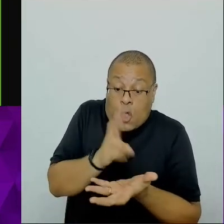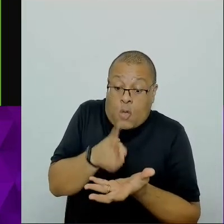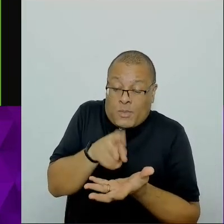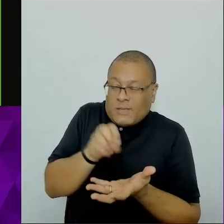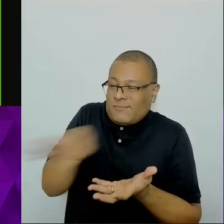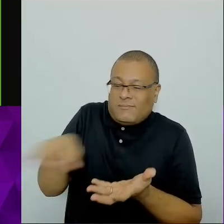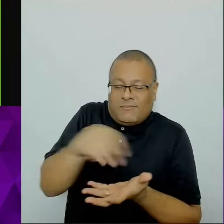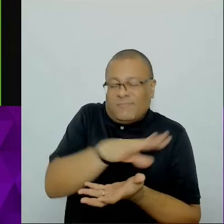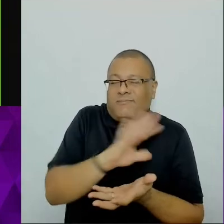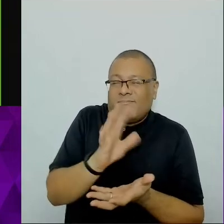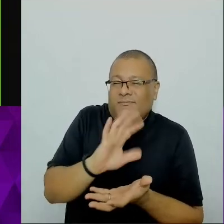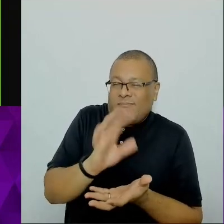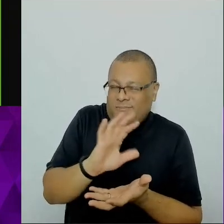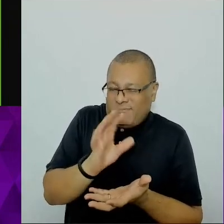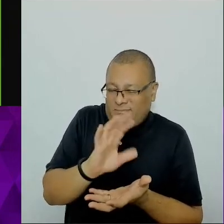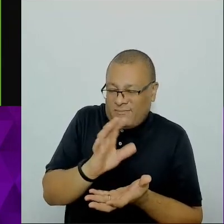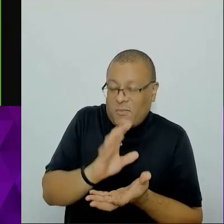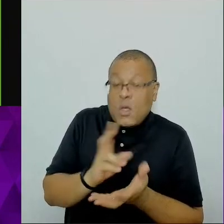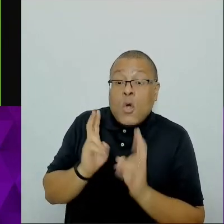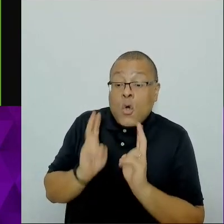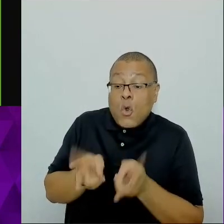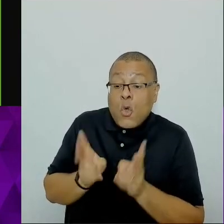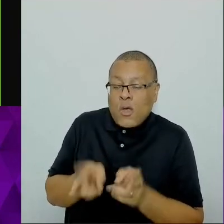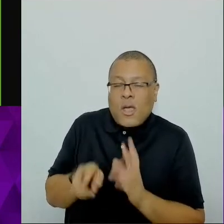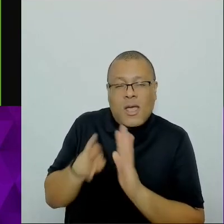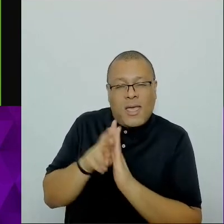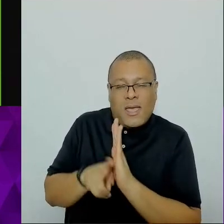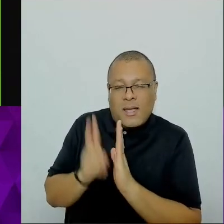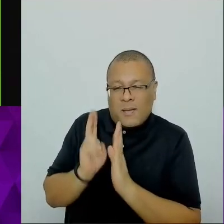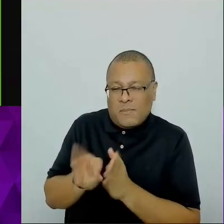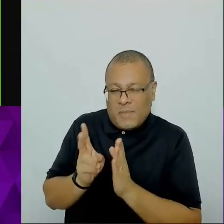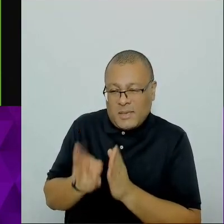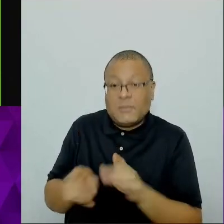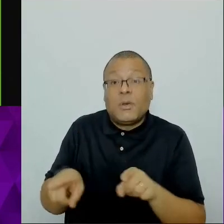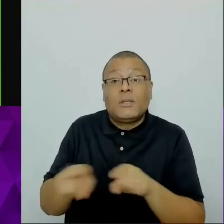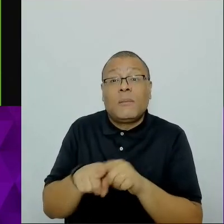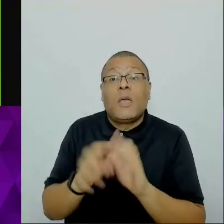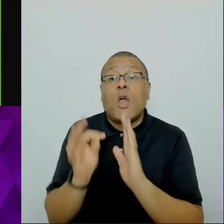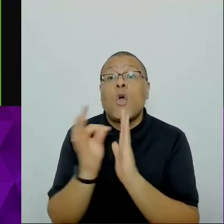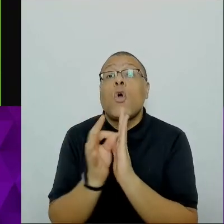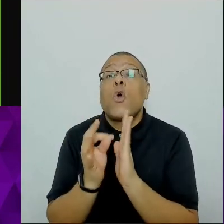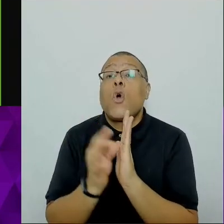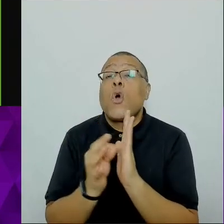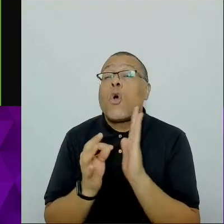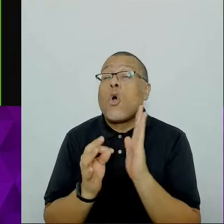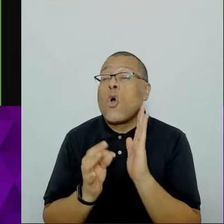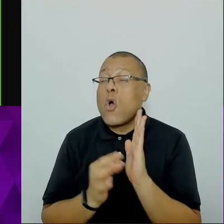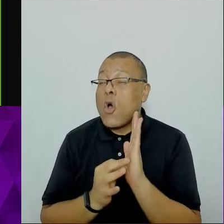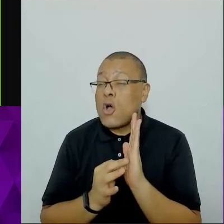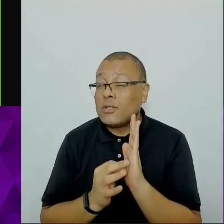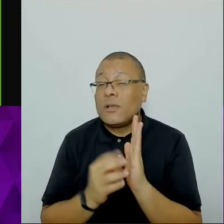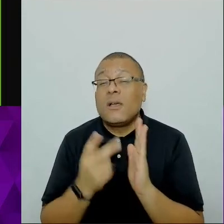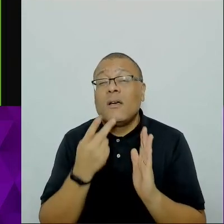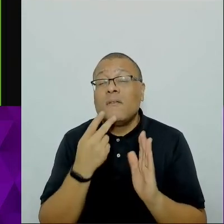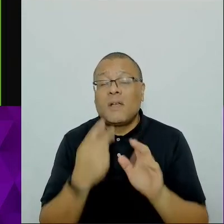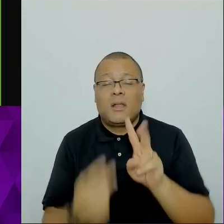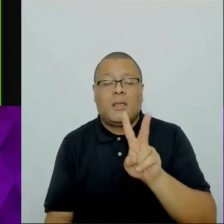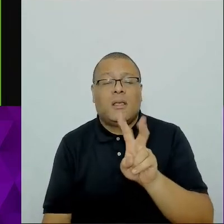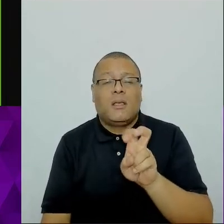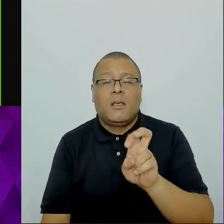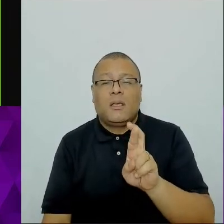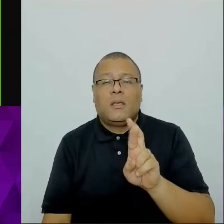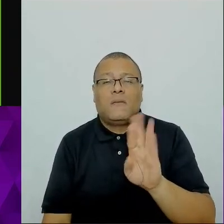do core, né, do lugar onde ela deveria estar. E acaba que o código ele fica um pouco mais verboso por ele ter que lidar com